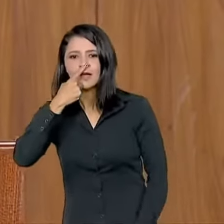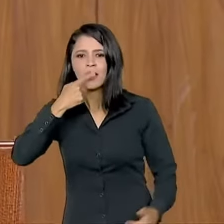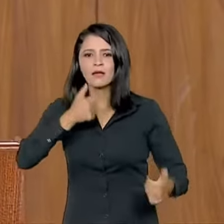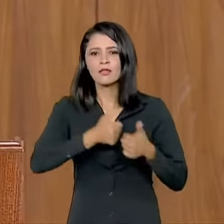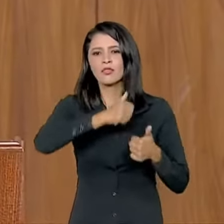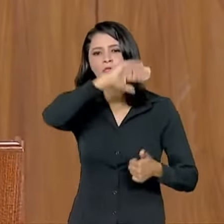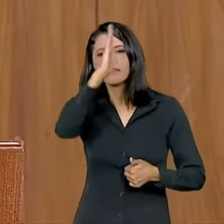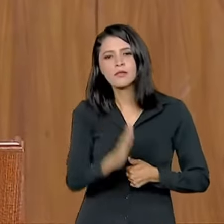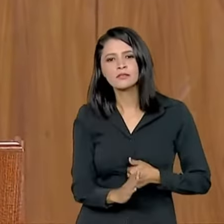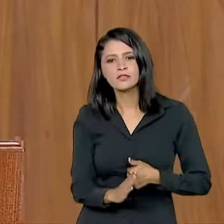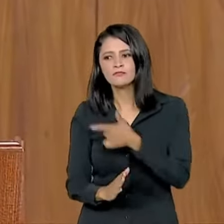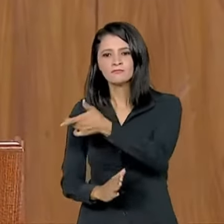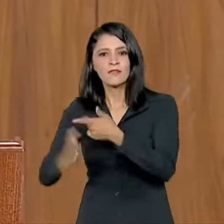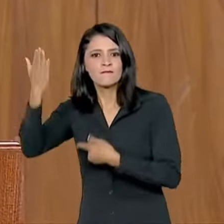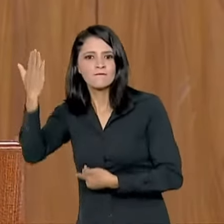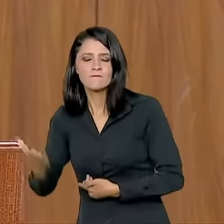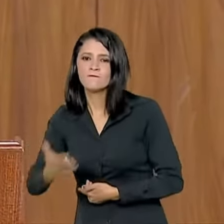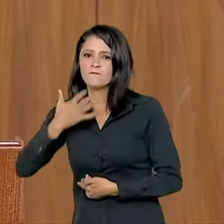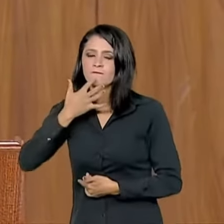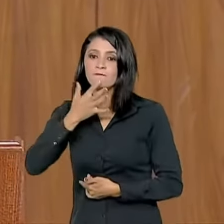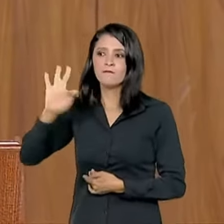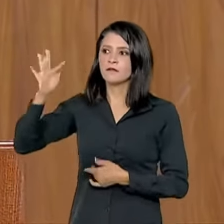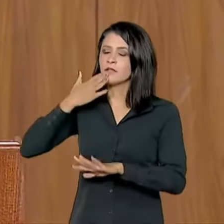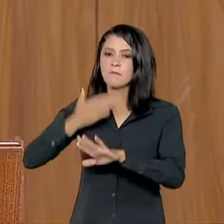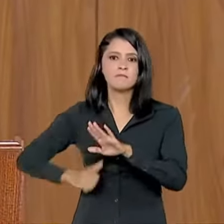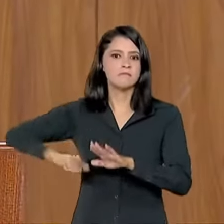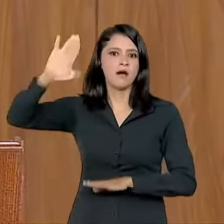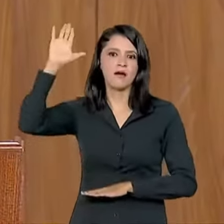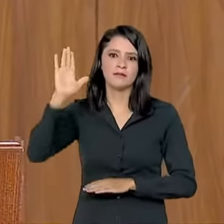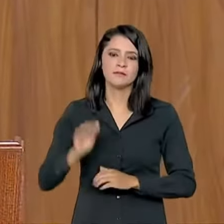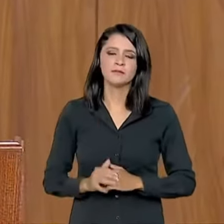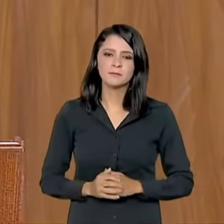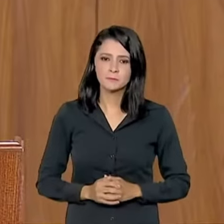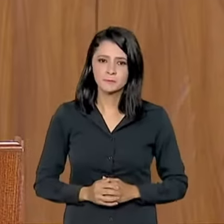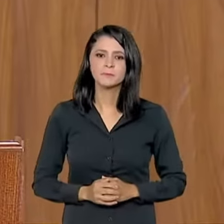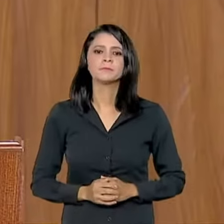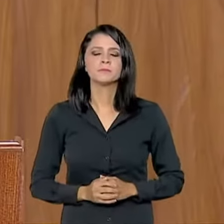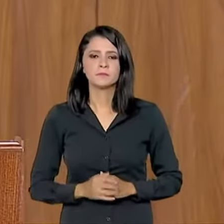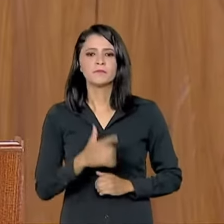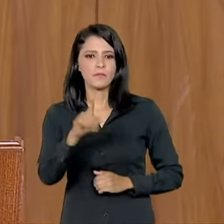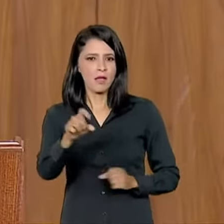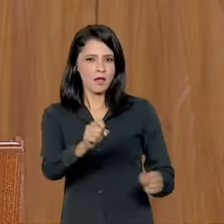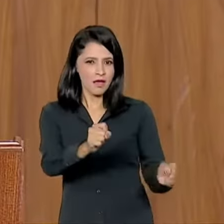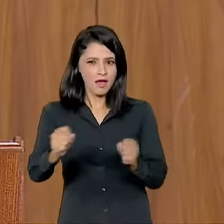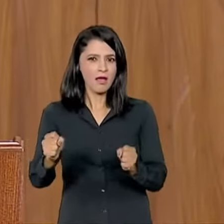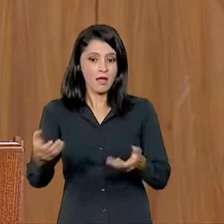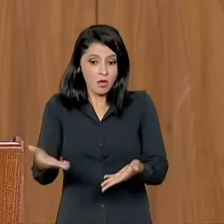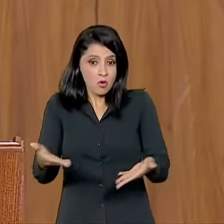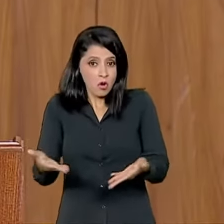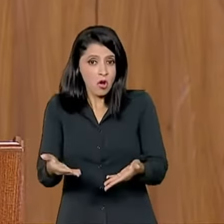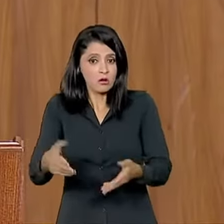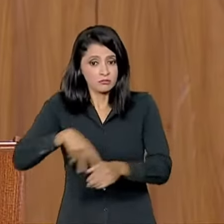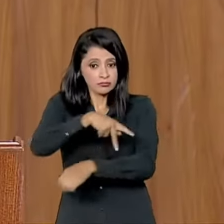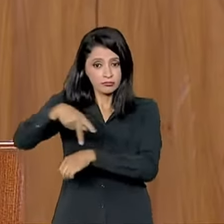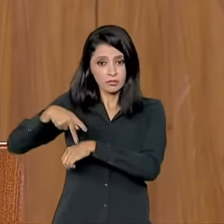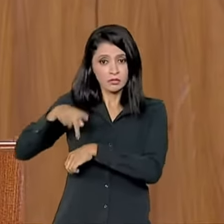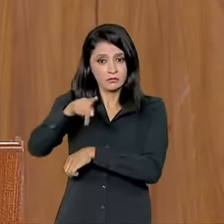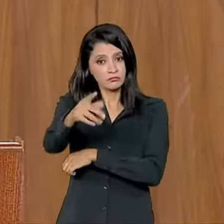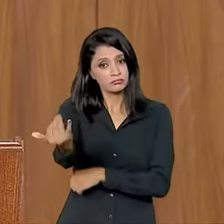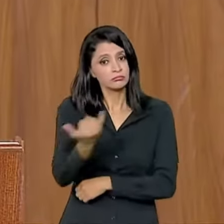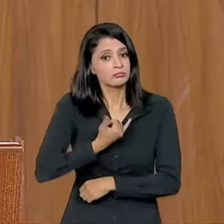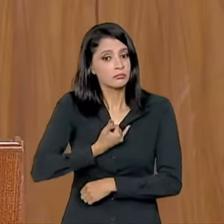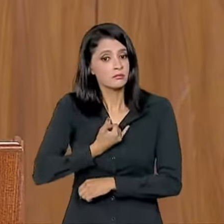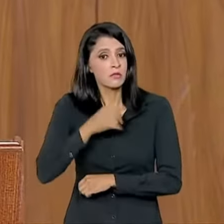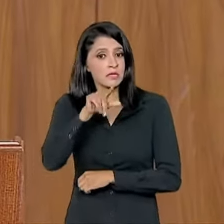França. Dentre as potências emergentes, você me dirá se